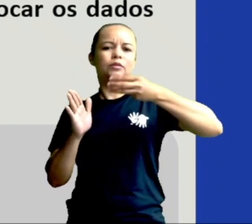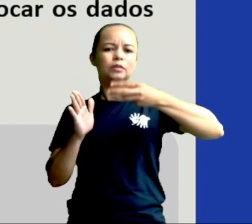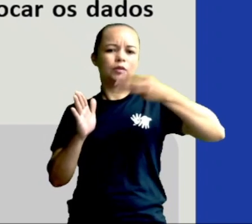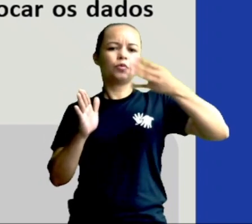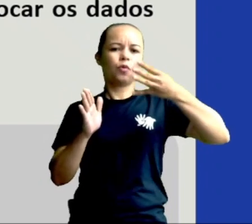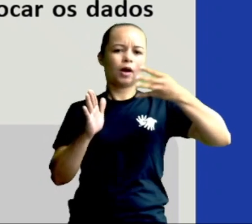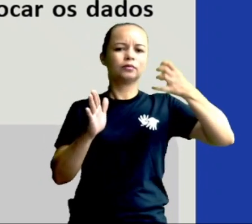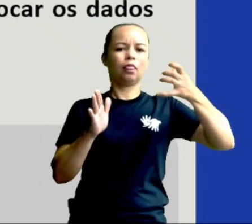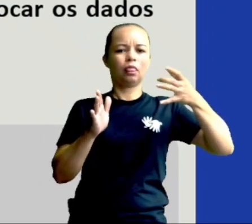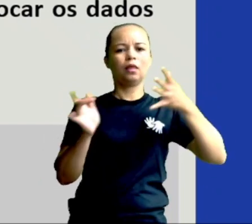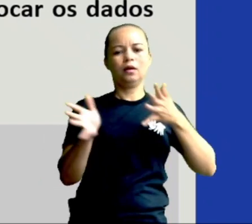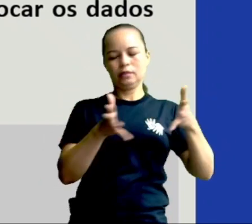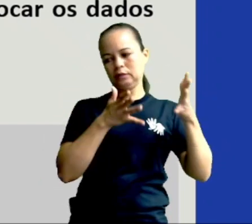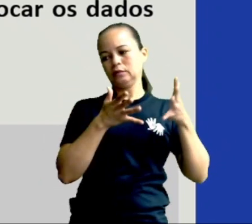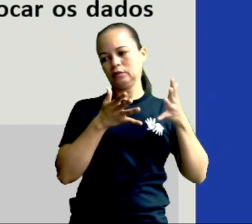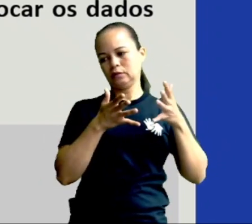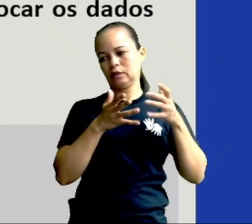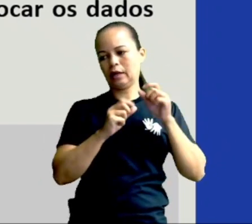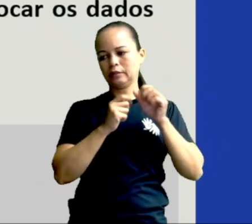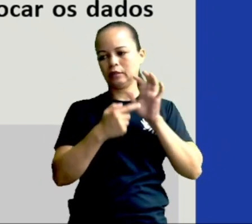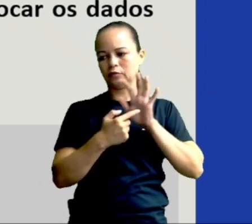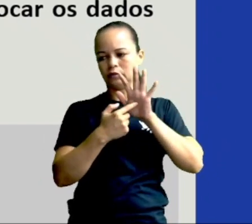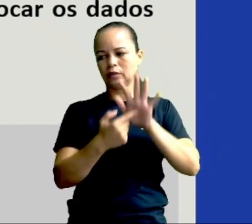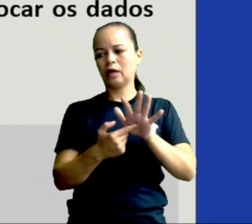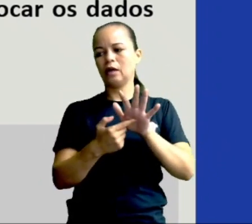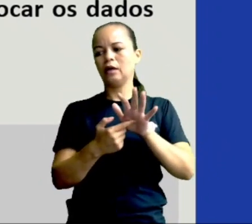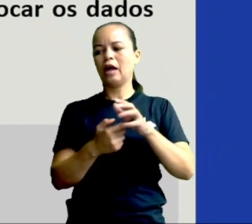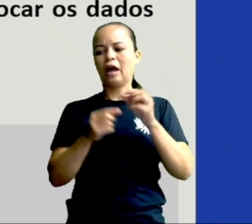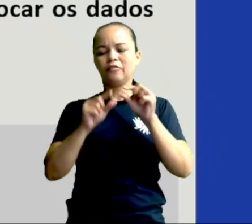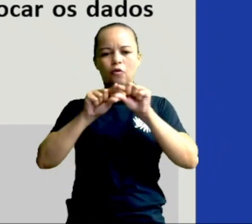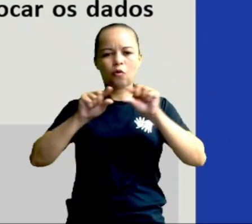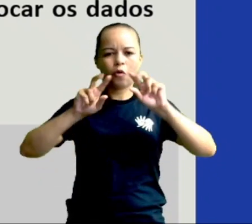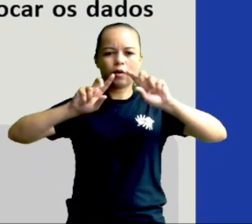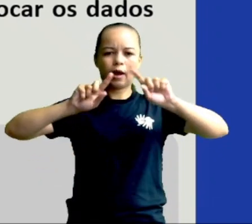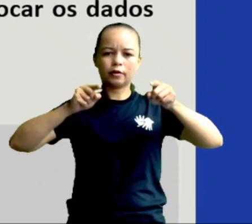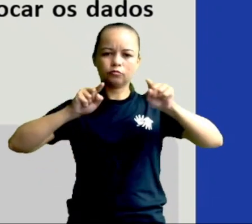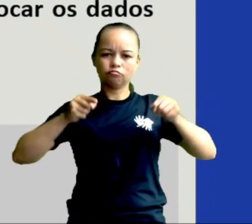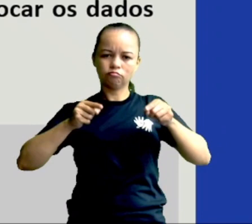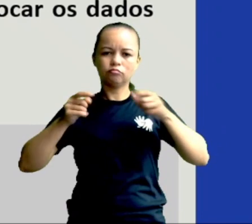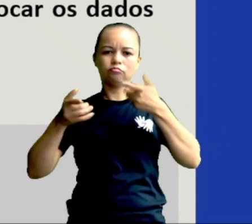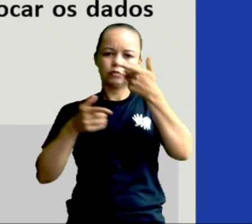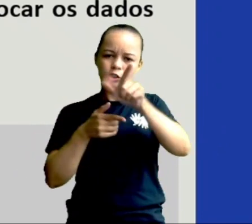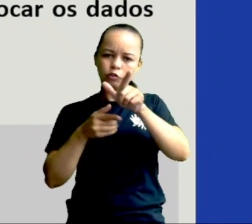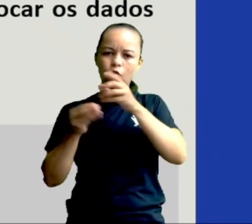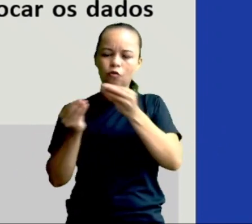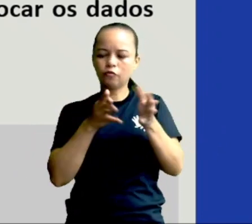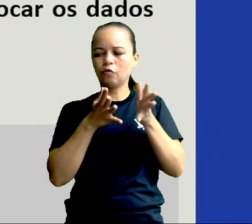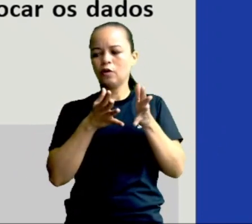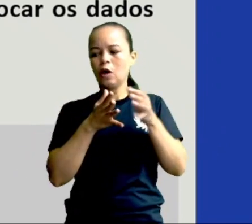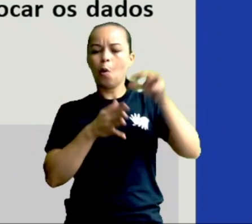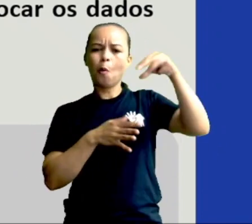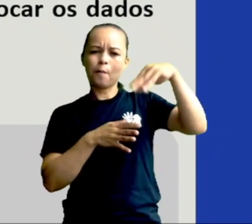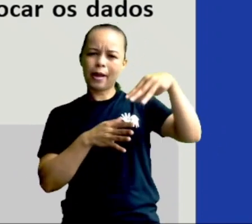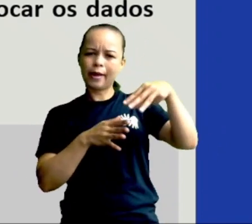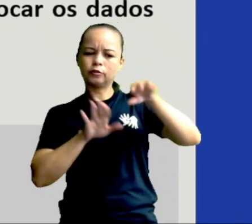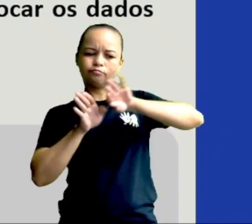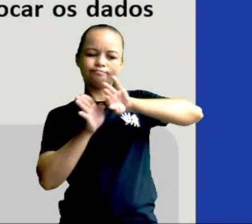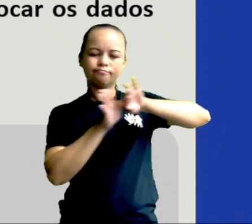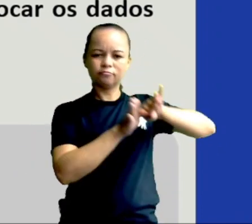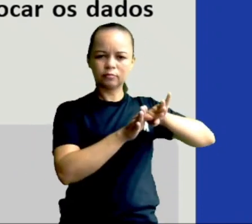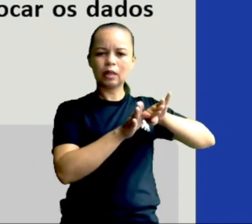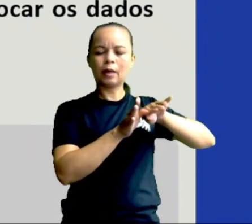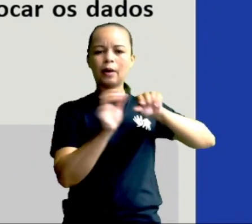1,75, 1,79, 1,80 e 1,82, tá? Tirei o metro só para facilitar a